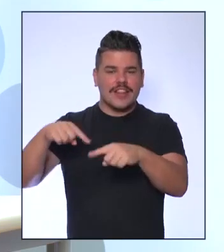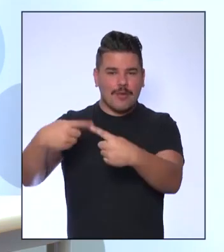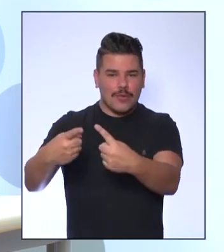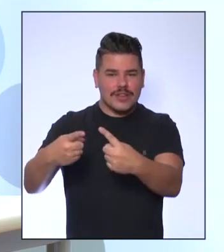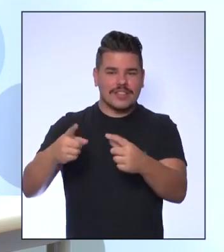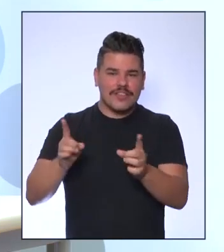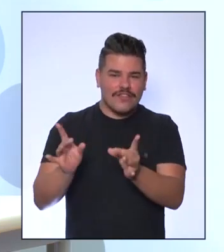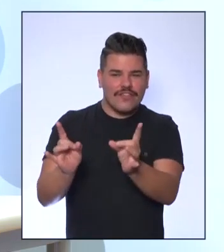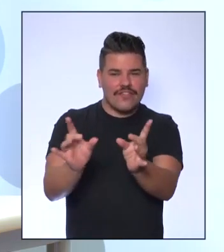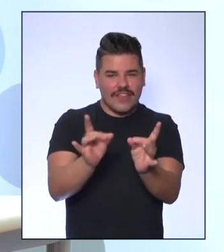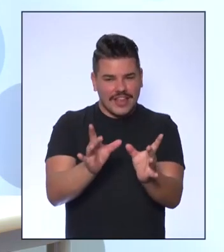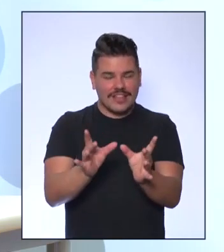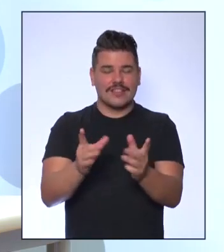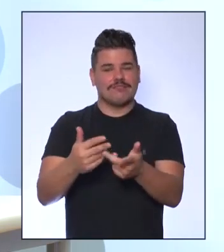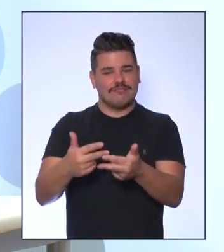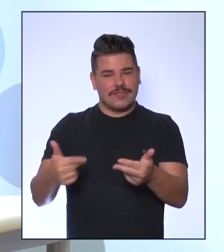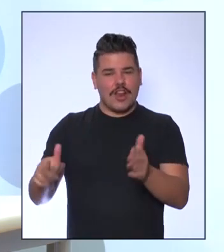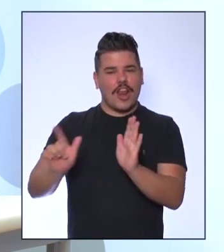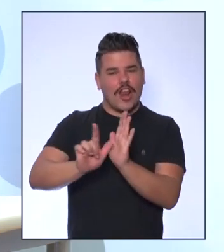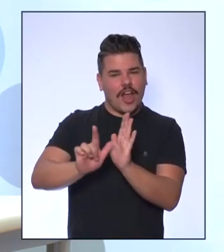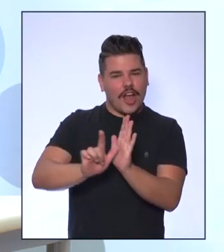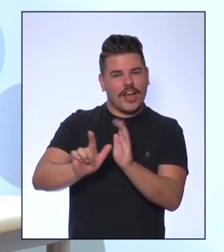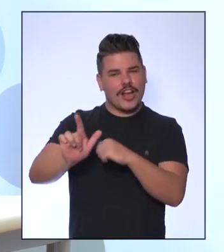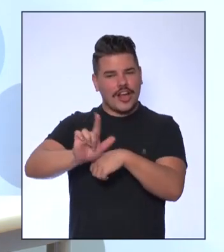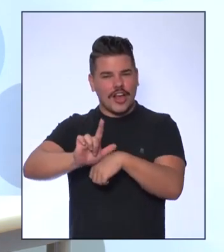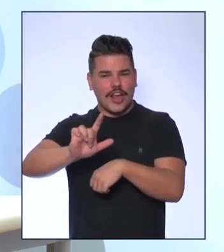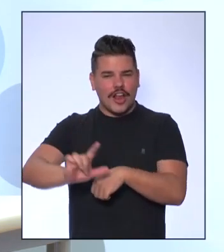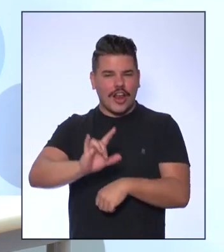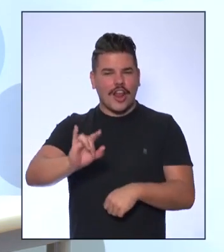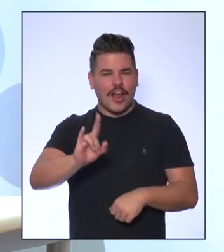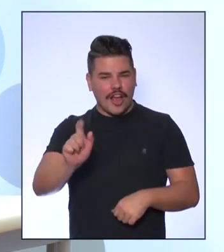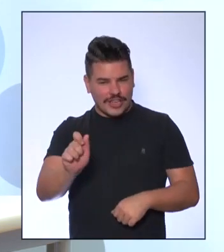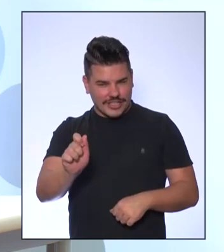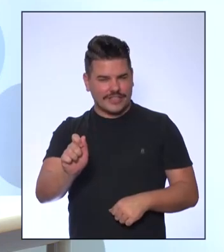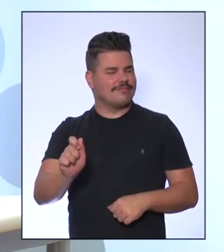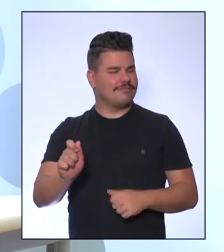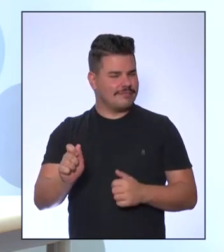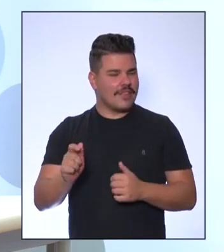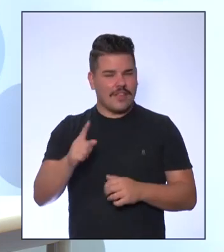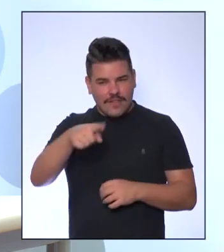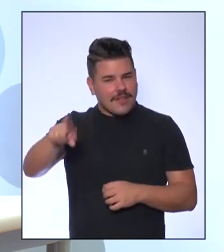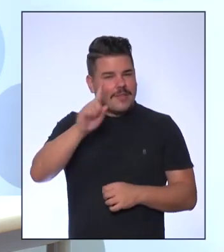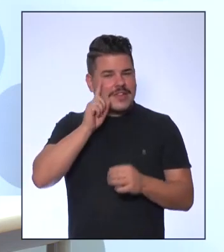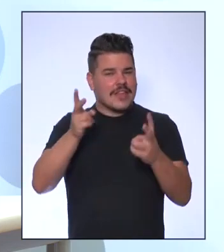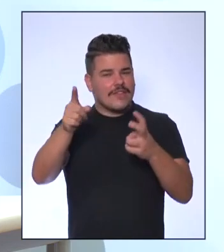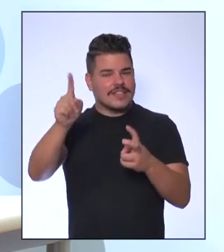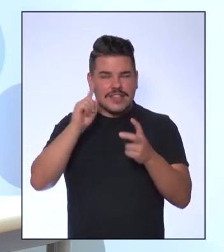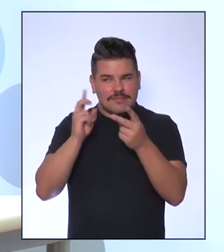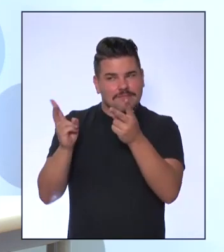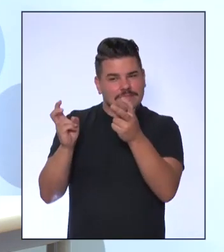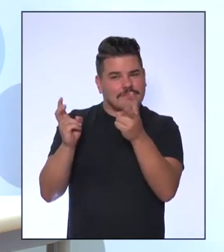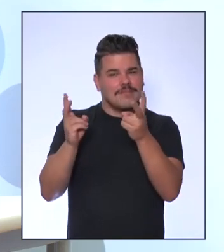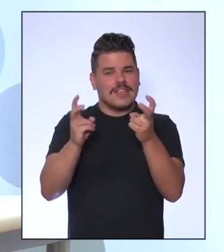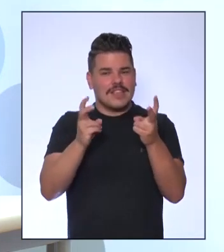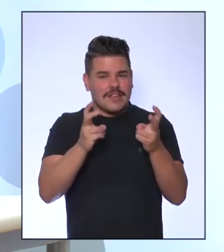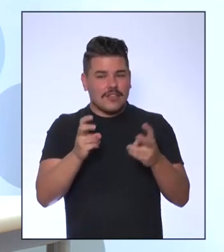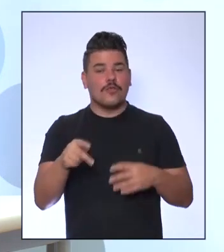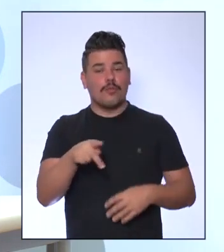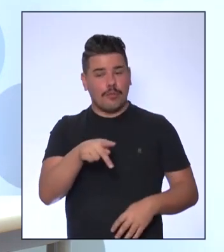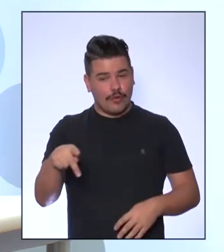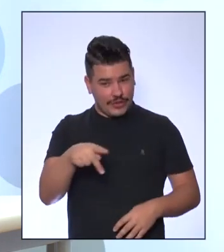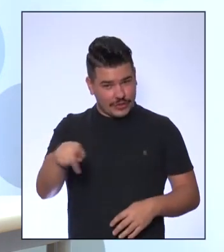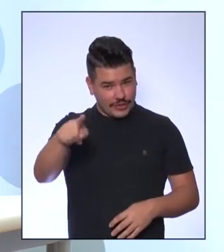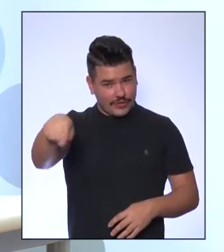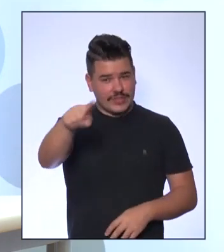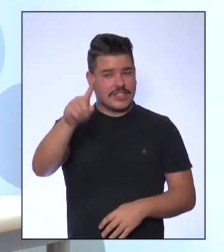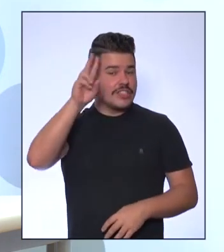isso é muito visual para nossos alunos. A gente sabe que vocês estão muito presentes. Esse é um trabalho interessante, até para o professor de vocês estarem trabalhando com